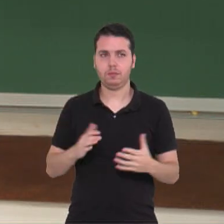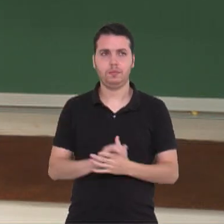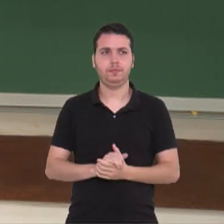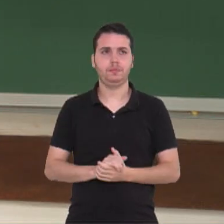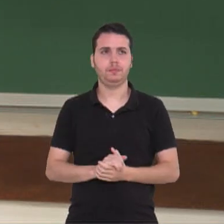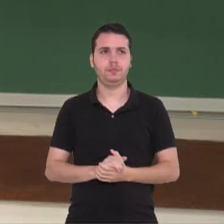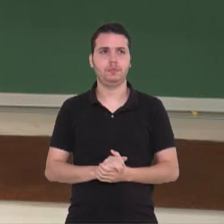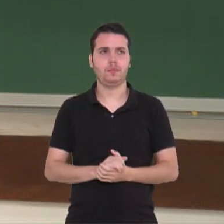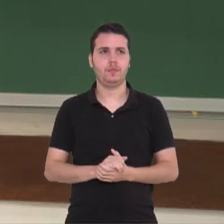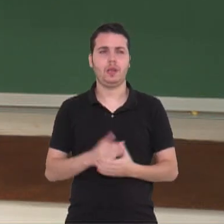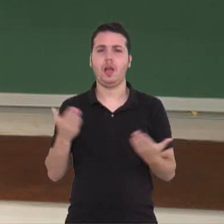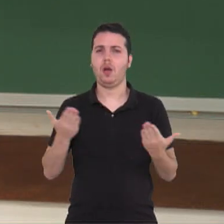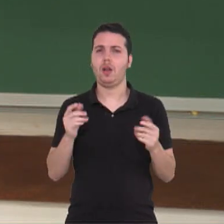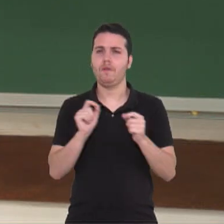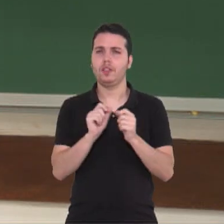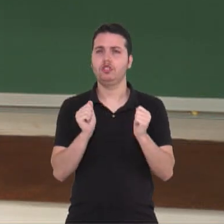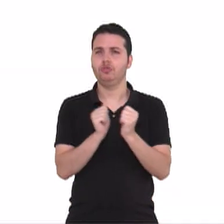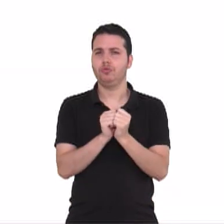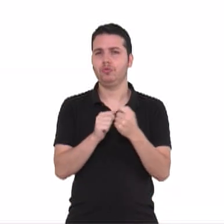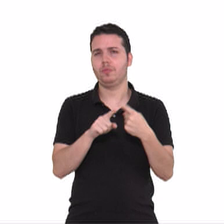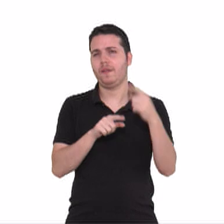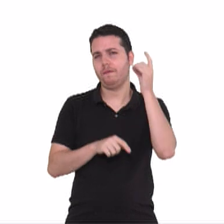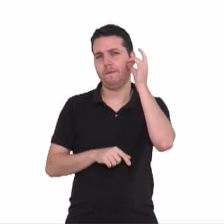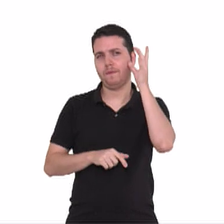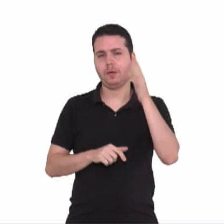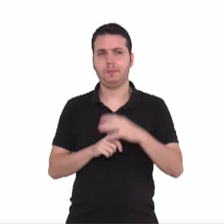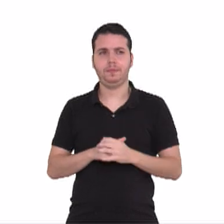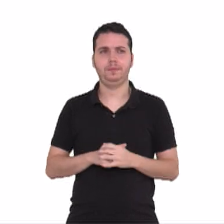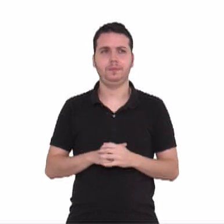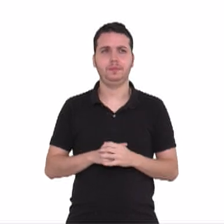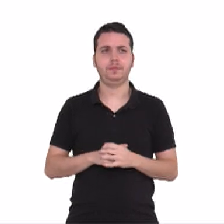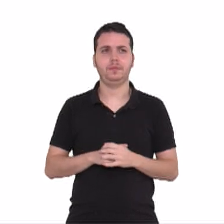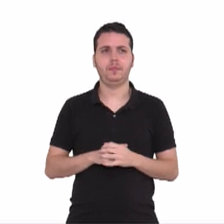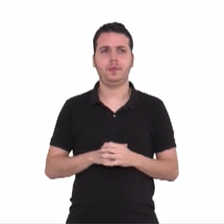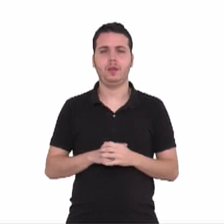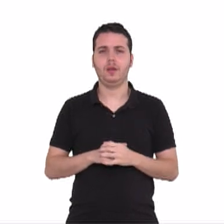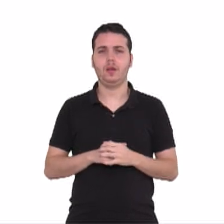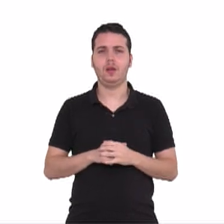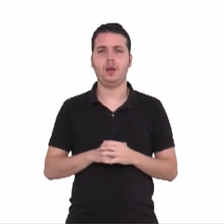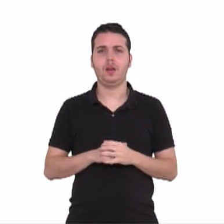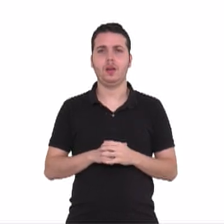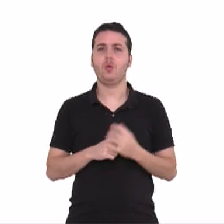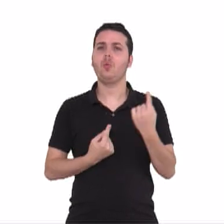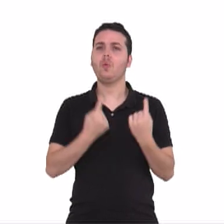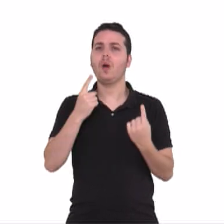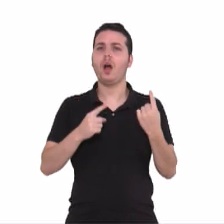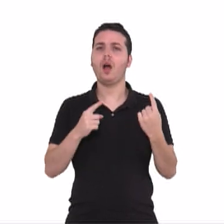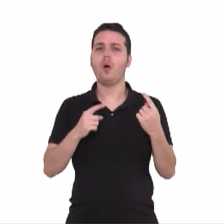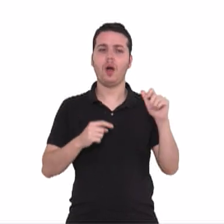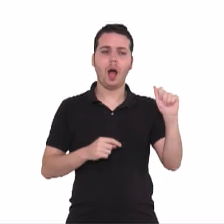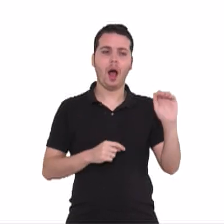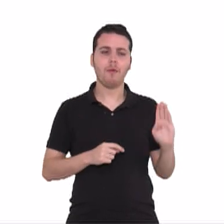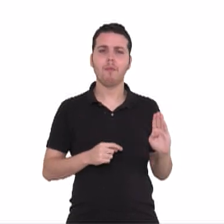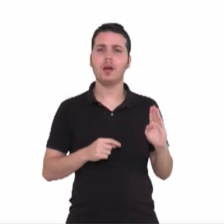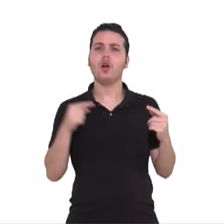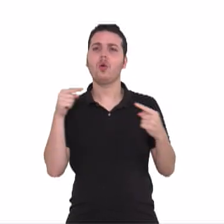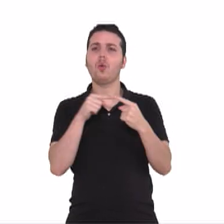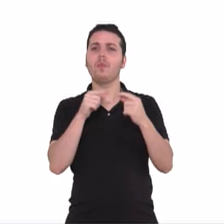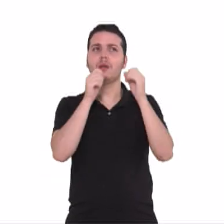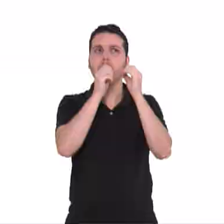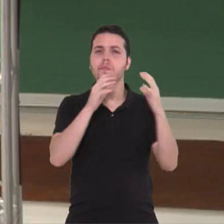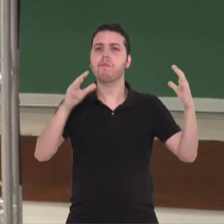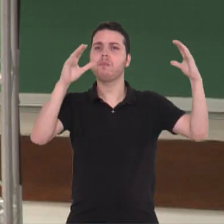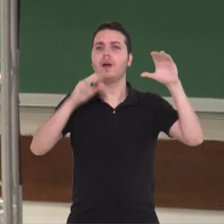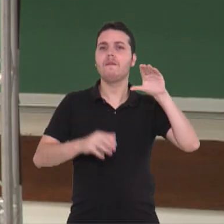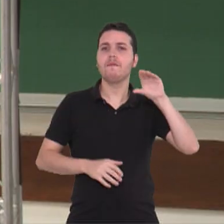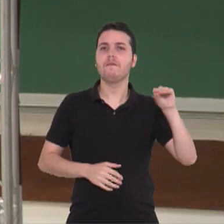Agora vamos fazer junto esse quiz, porque é bem fácil. O balão que representa a fala é... Qual desses balões representa a fala?